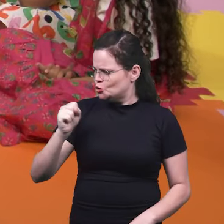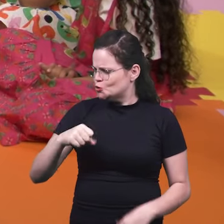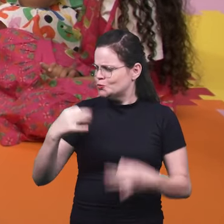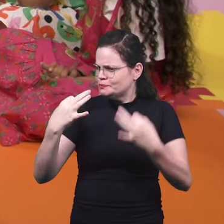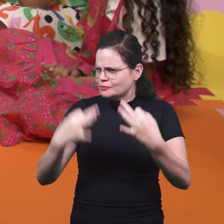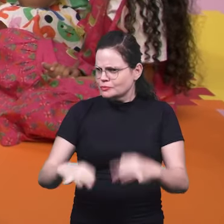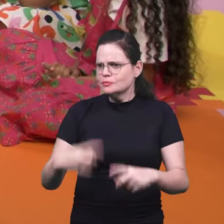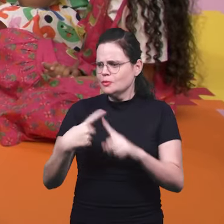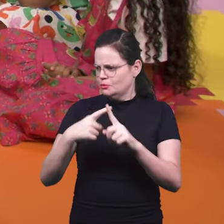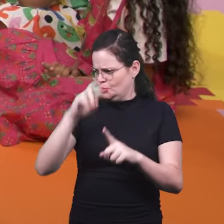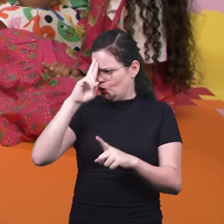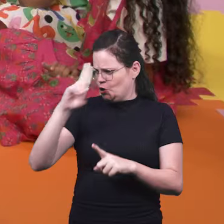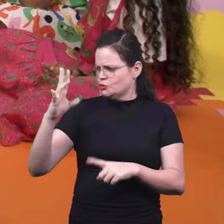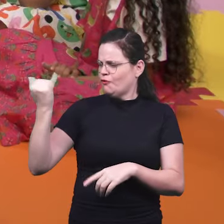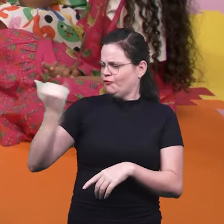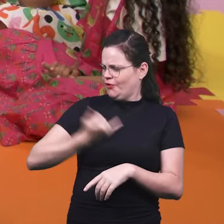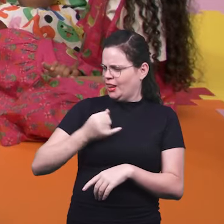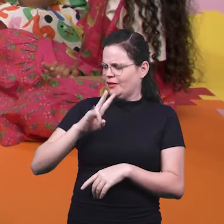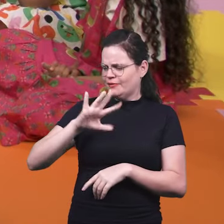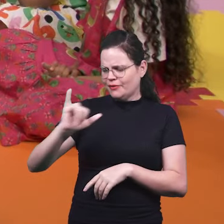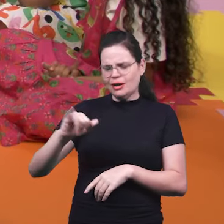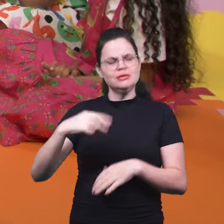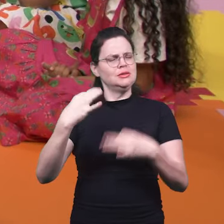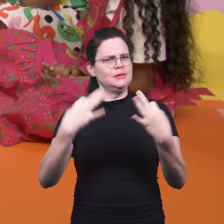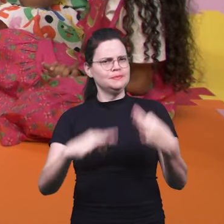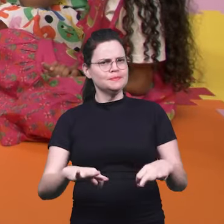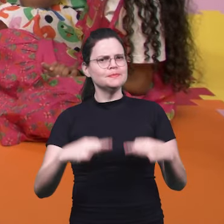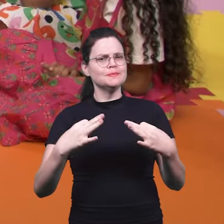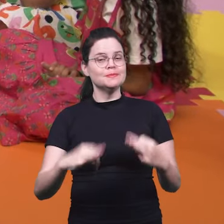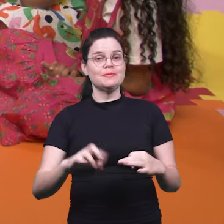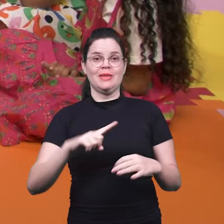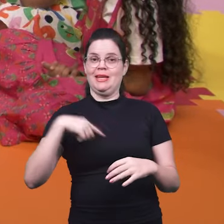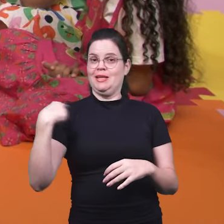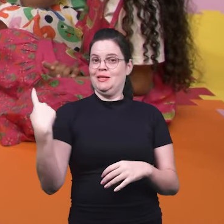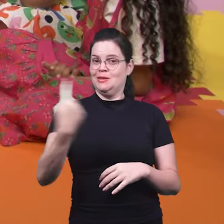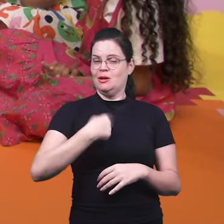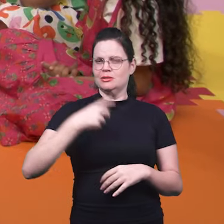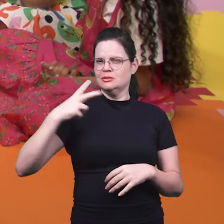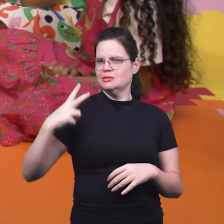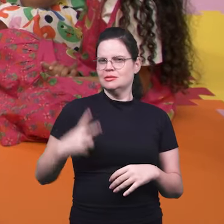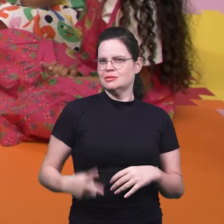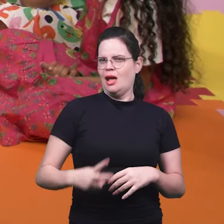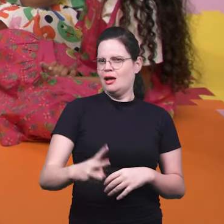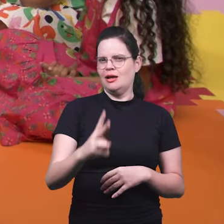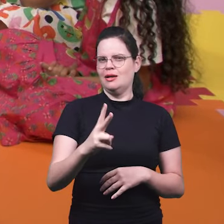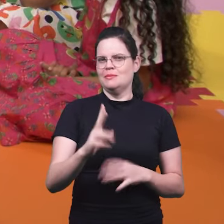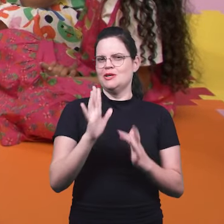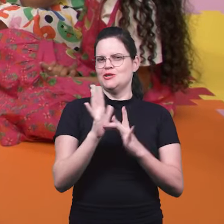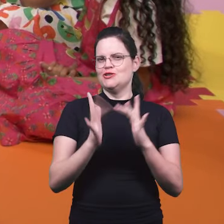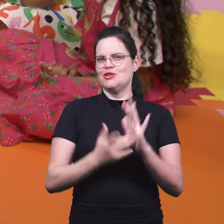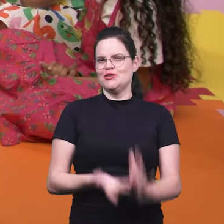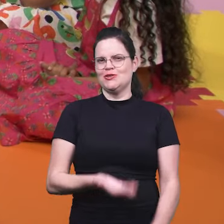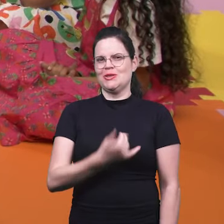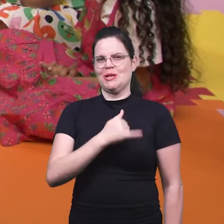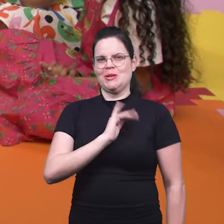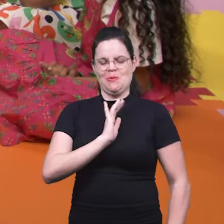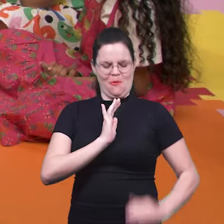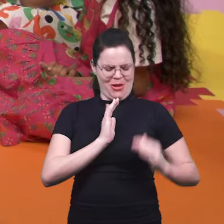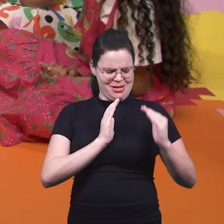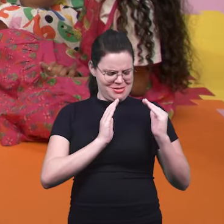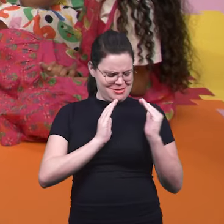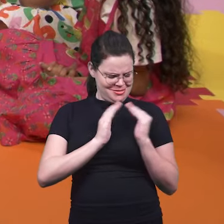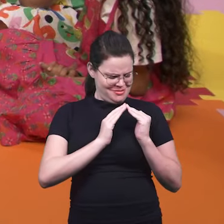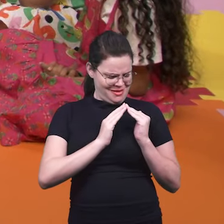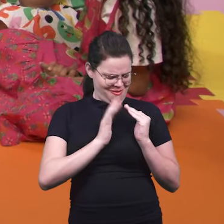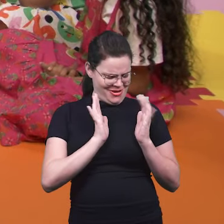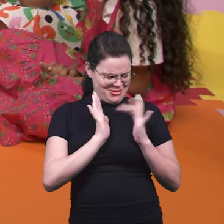tem muito a falar conosco através da palavra dele e aí quando nós deixamos o Senhor Jesus entrar na nossa casa a nossa